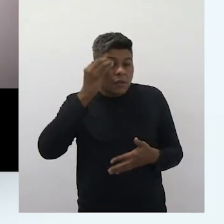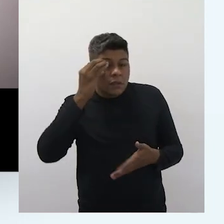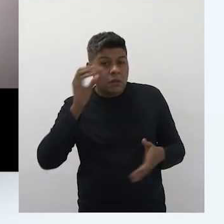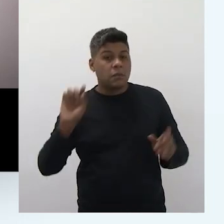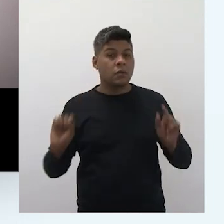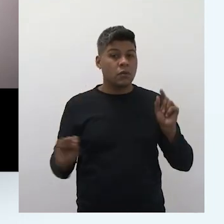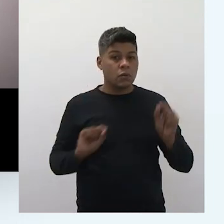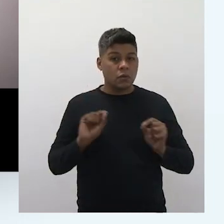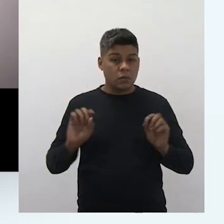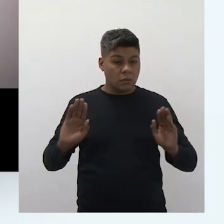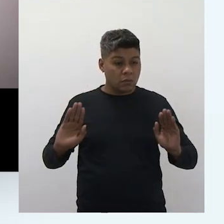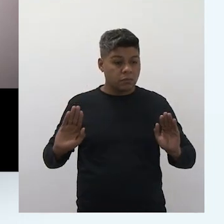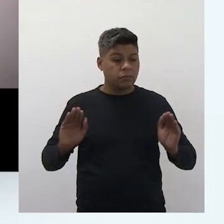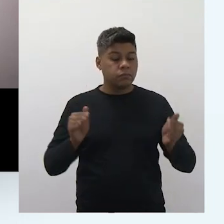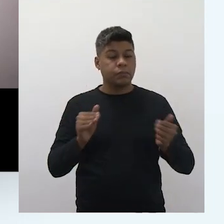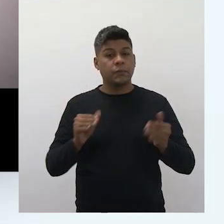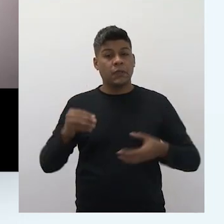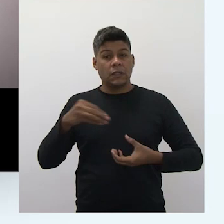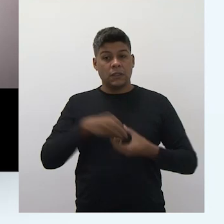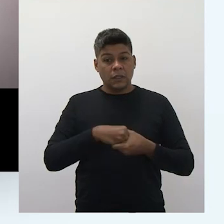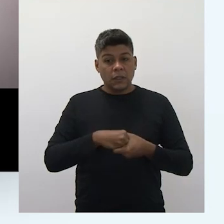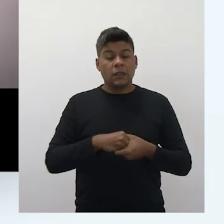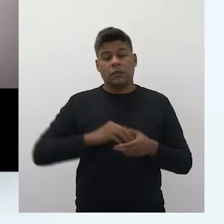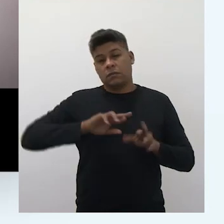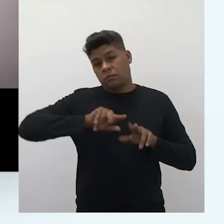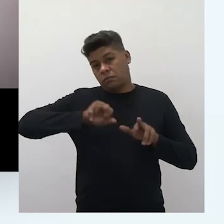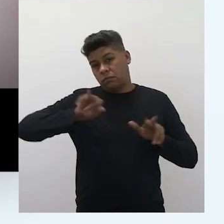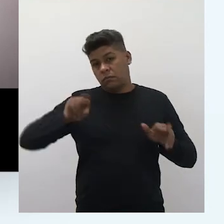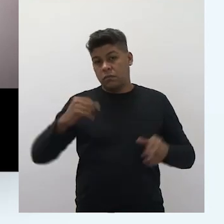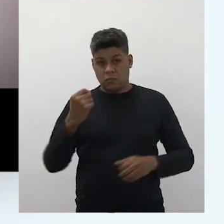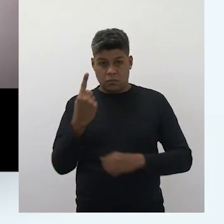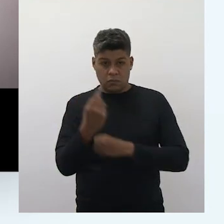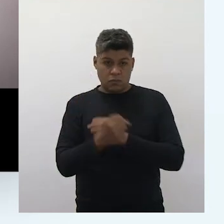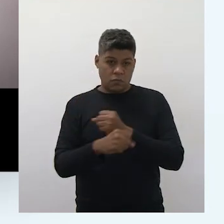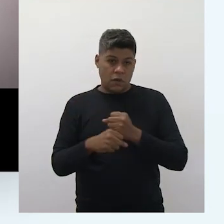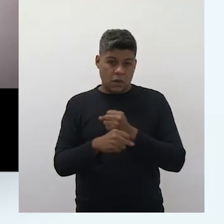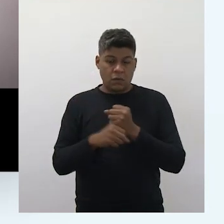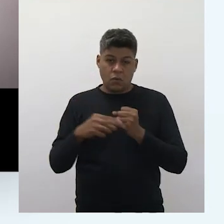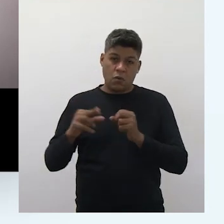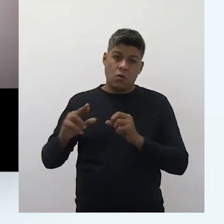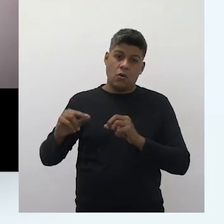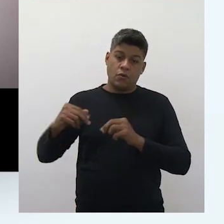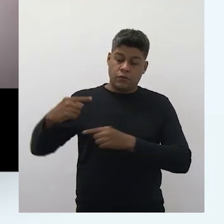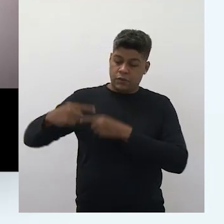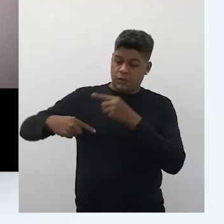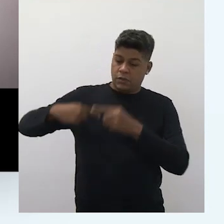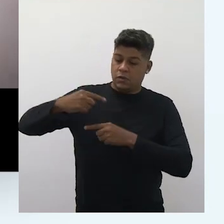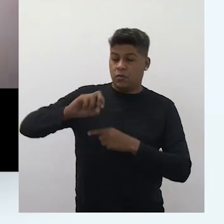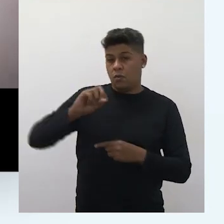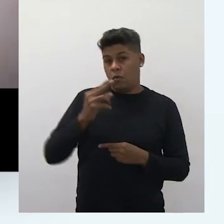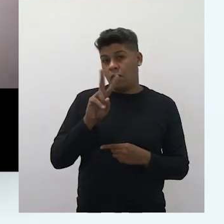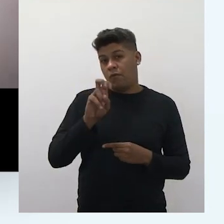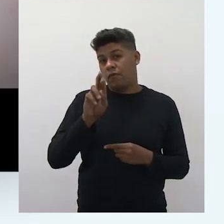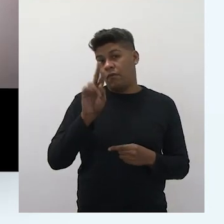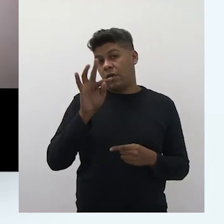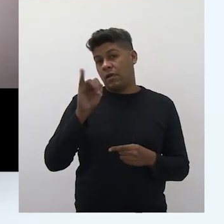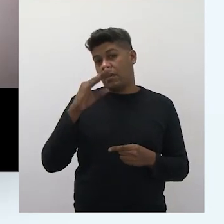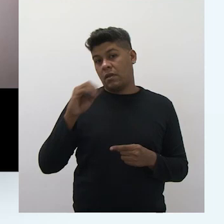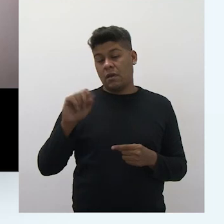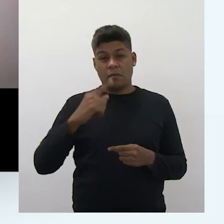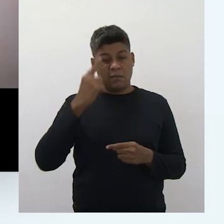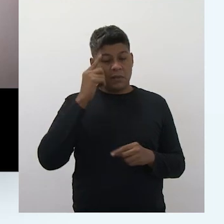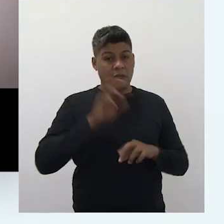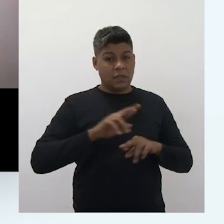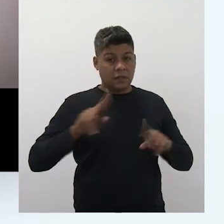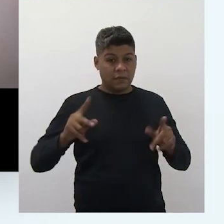ela horizontal, dentro de uma série, de um ano ou de um ciclo, ou vertical, né, se pensarmos em